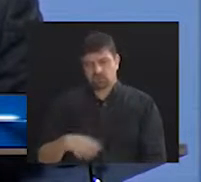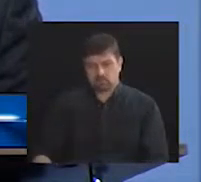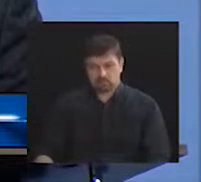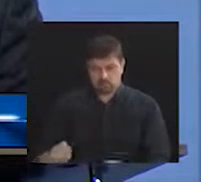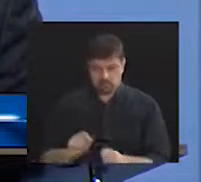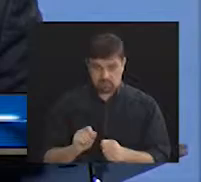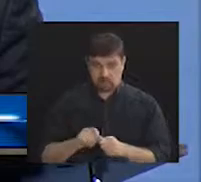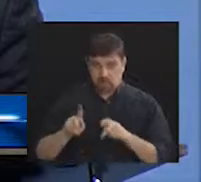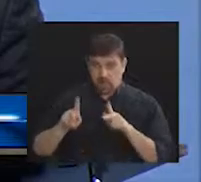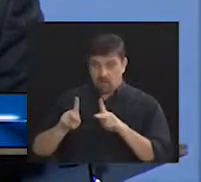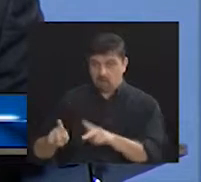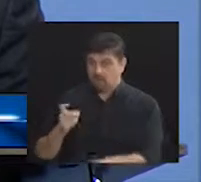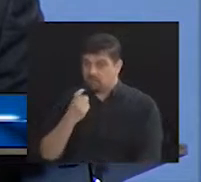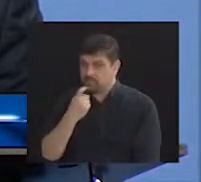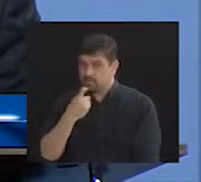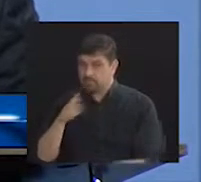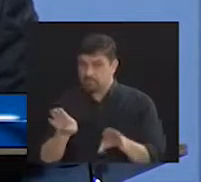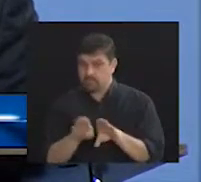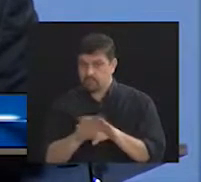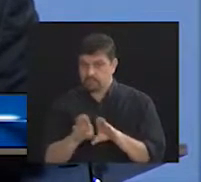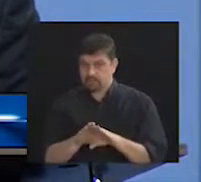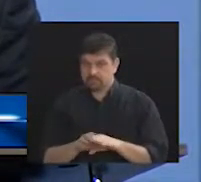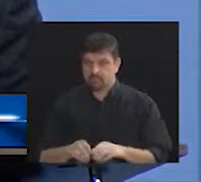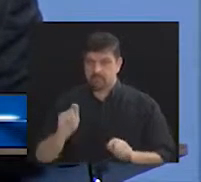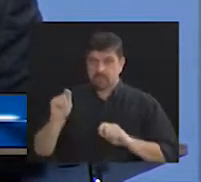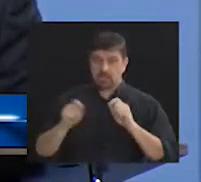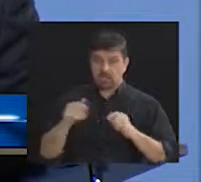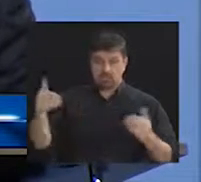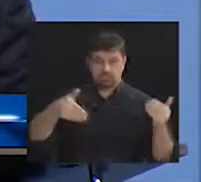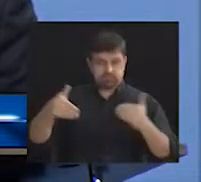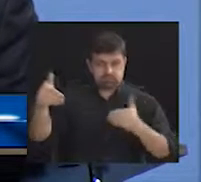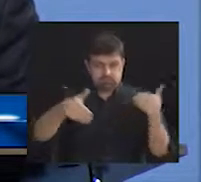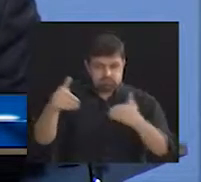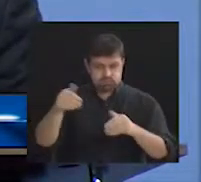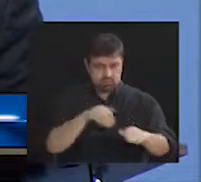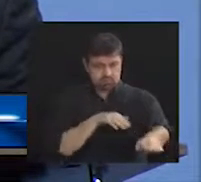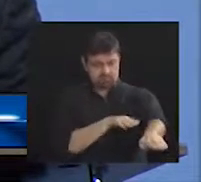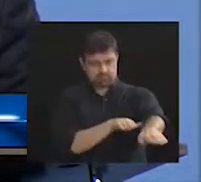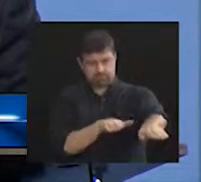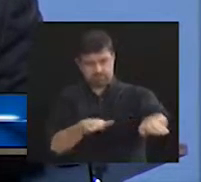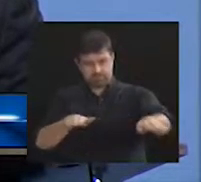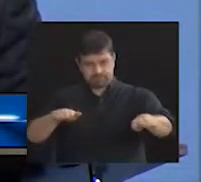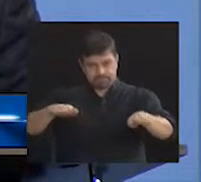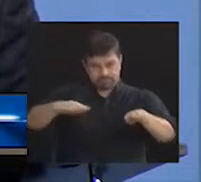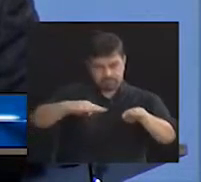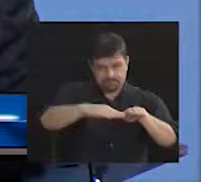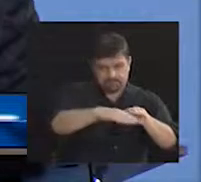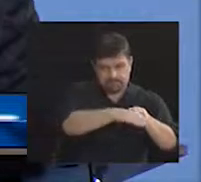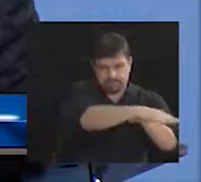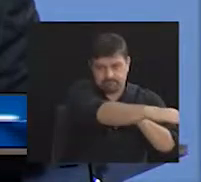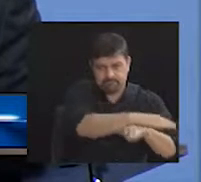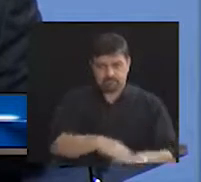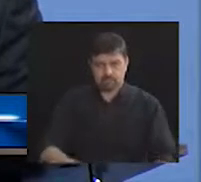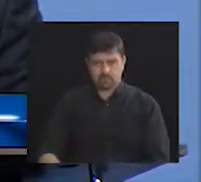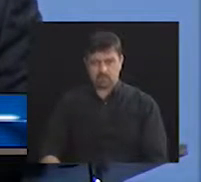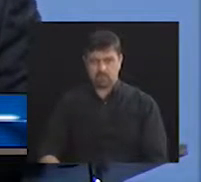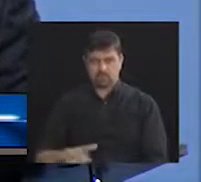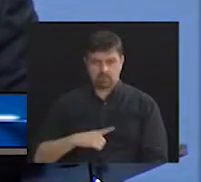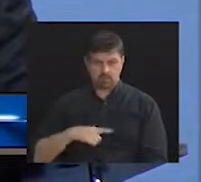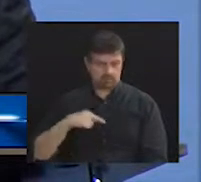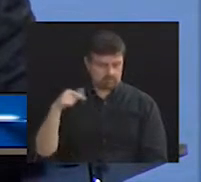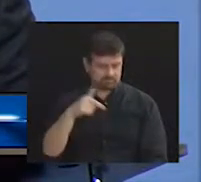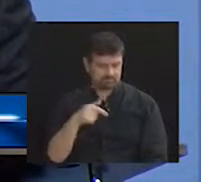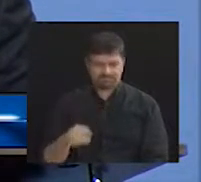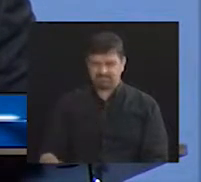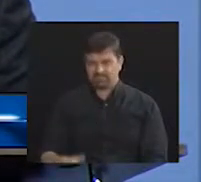povo campineiro e aqueles que visitam nossa cidade a saída tanto tem a sair dali o donnell para aguentar a rodovia ali